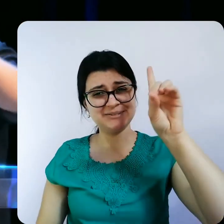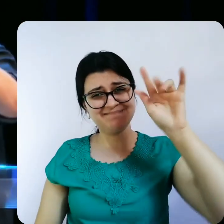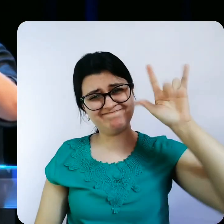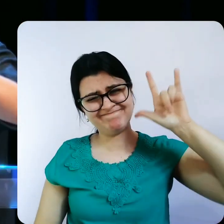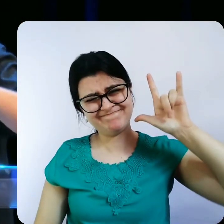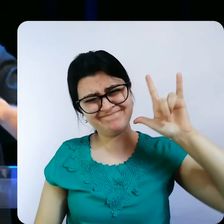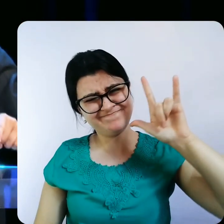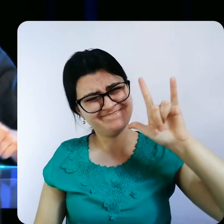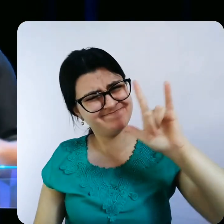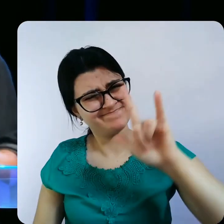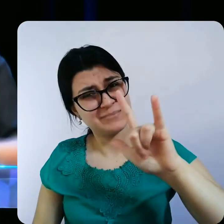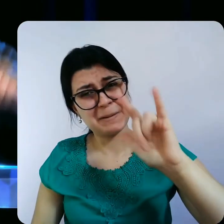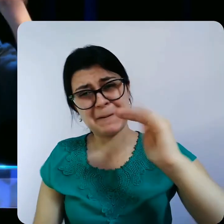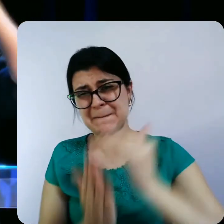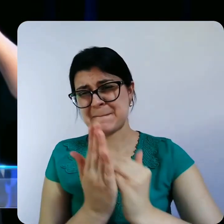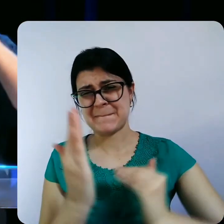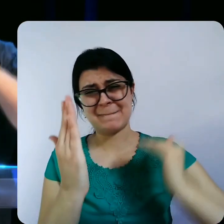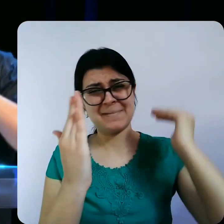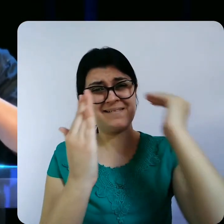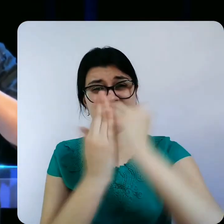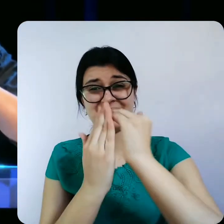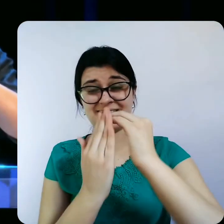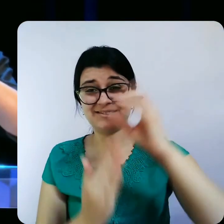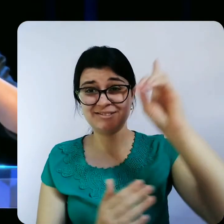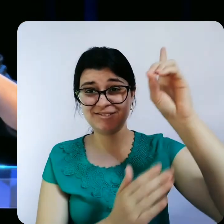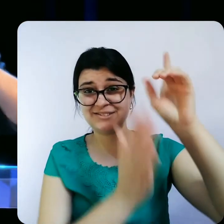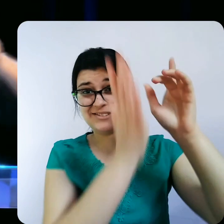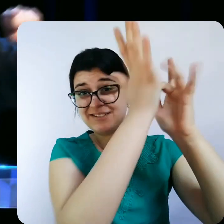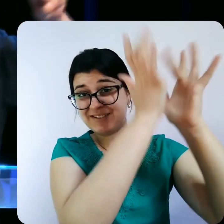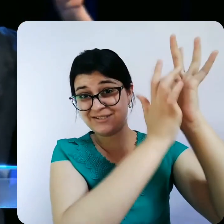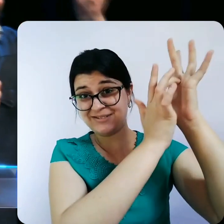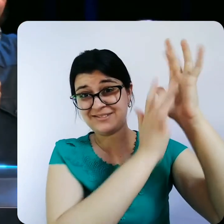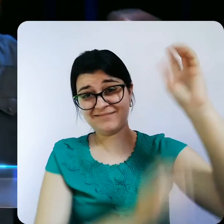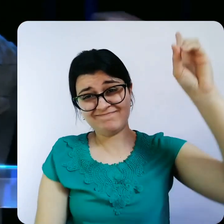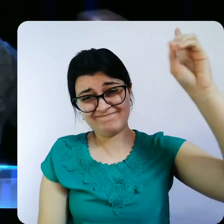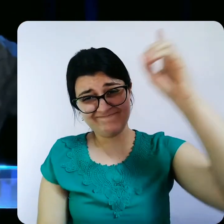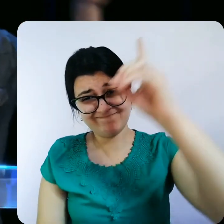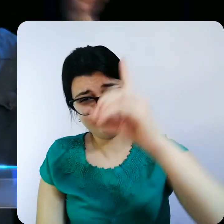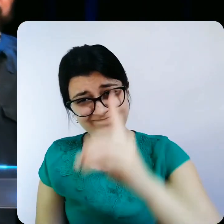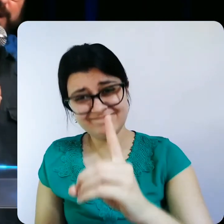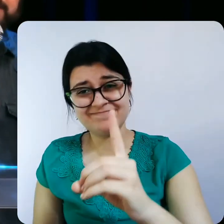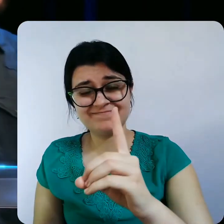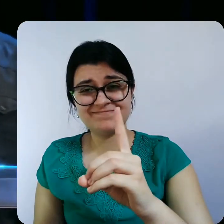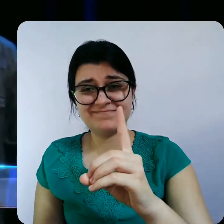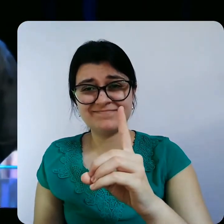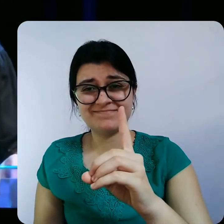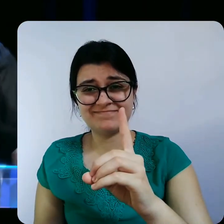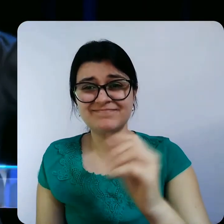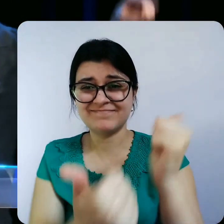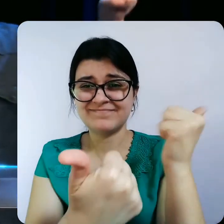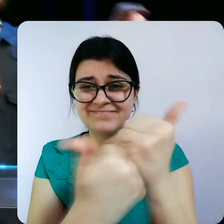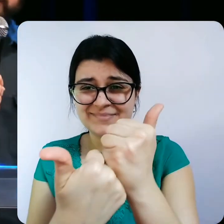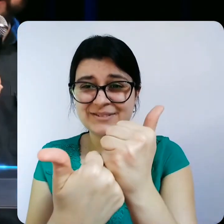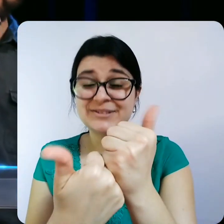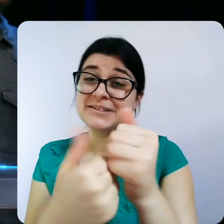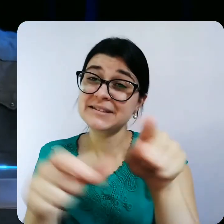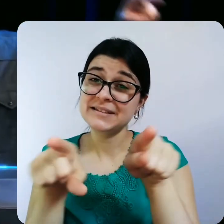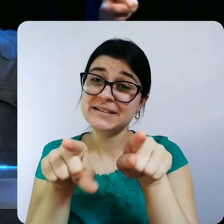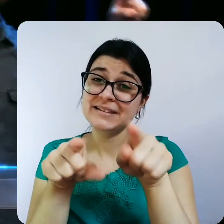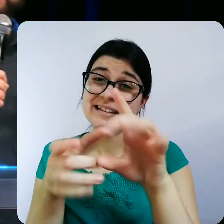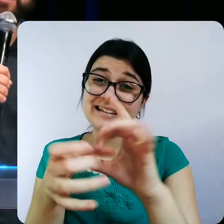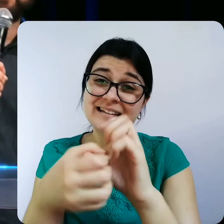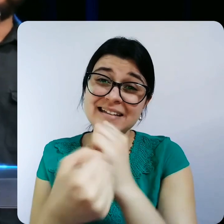Jesus para comprar sua liberdade da escravidão. Não só comprar sua liberdade da escravidão, mas te dar um testamento de que você é filho. Te adotou como